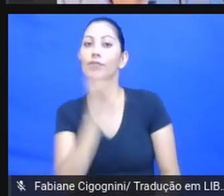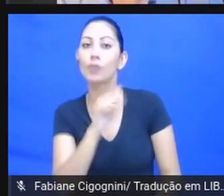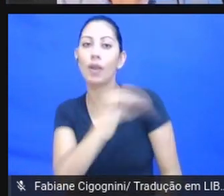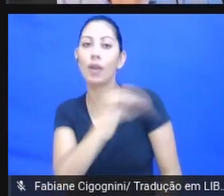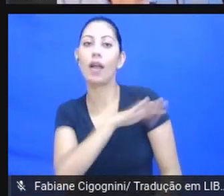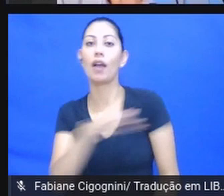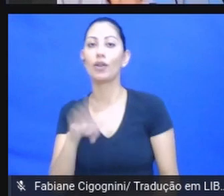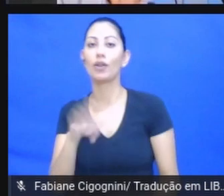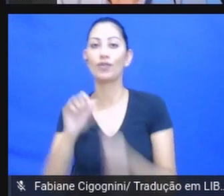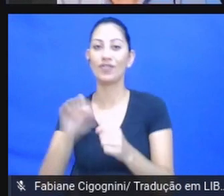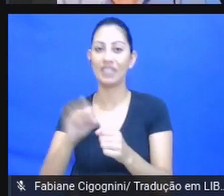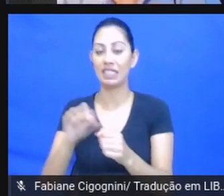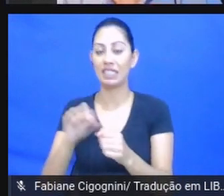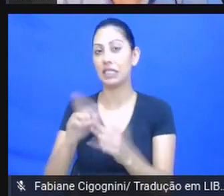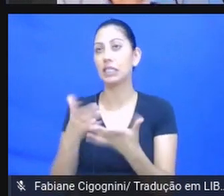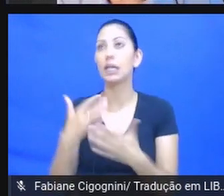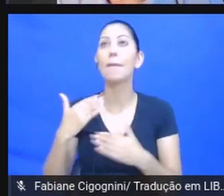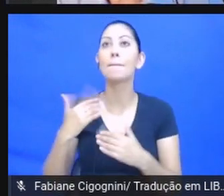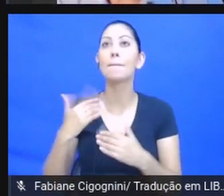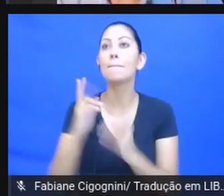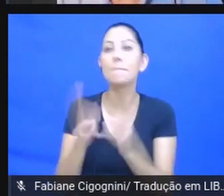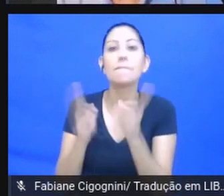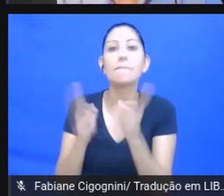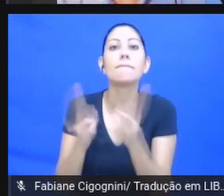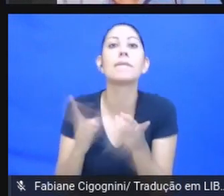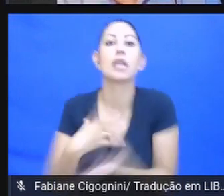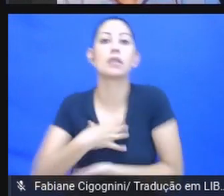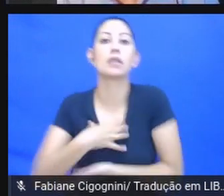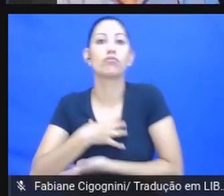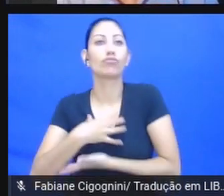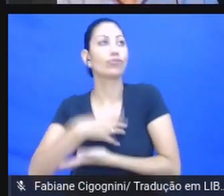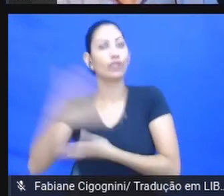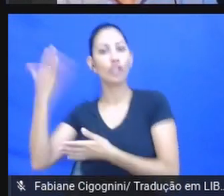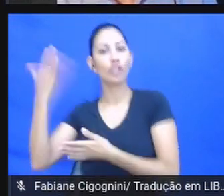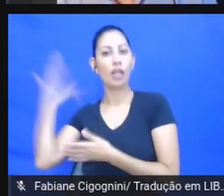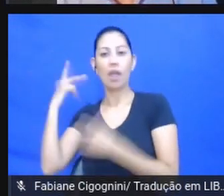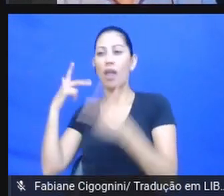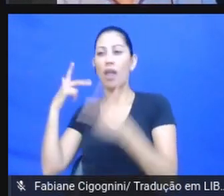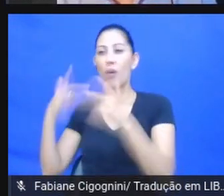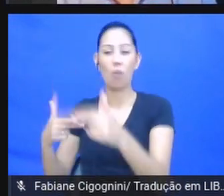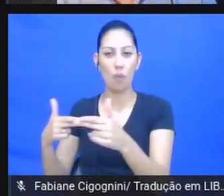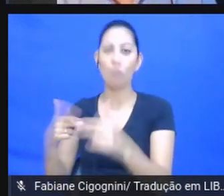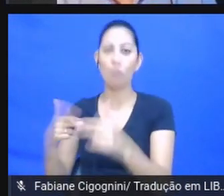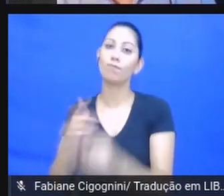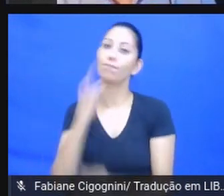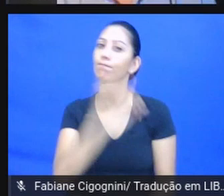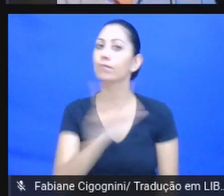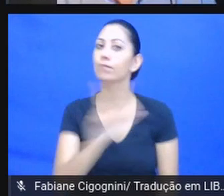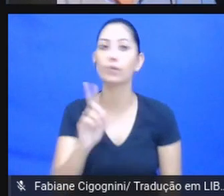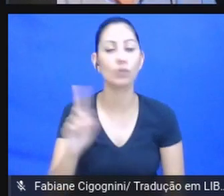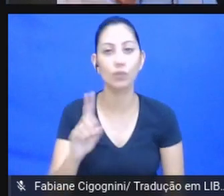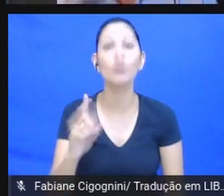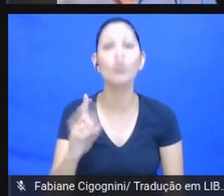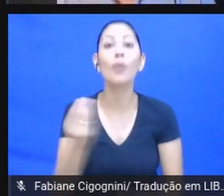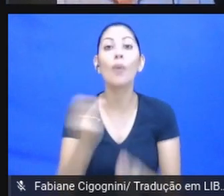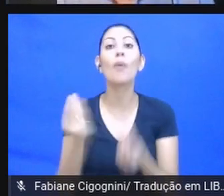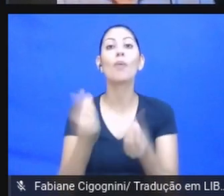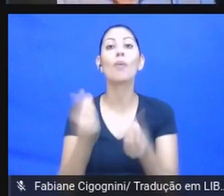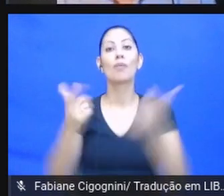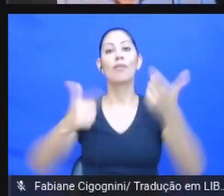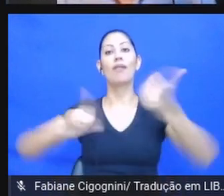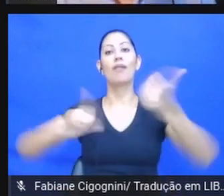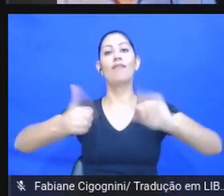fazer no mesmo ritmo, nem do mesmo jeito, e como avaliar tudo isso depois, ou